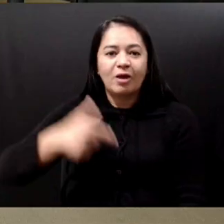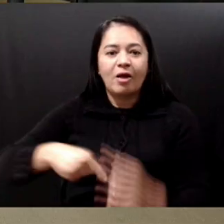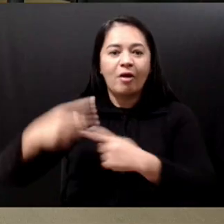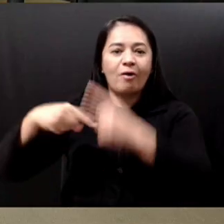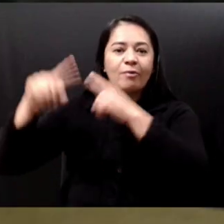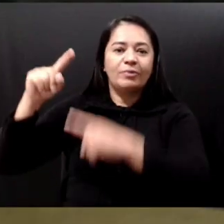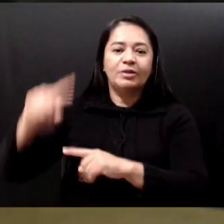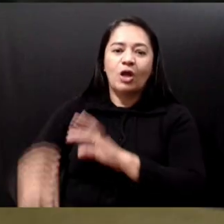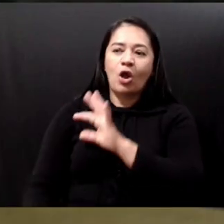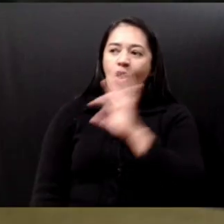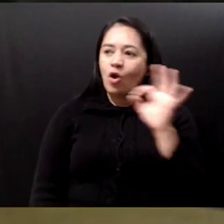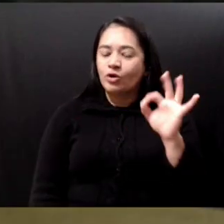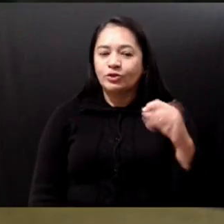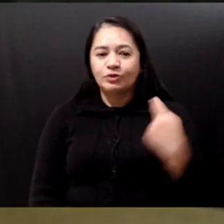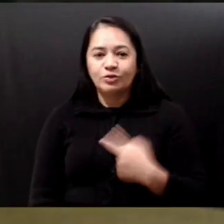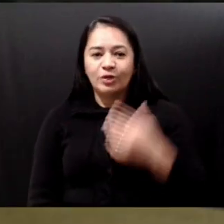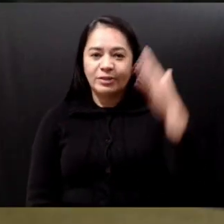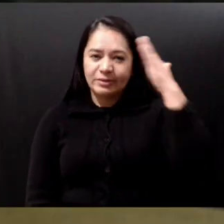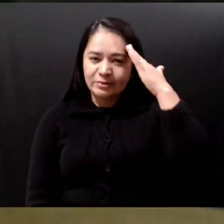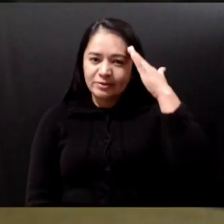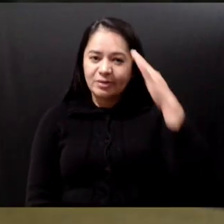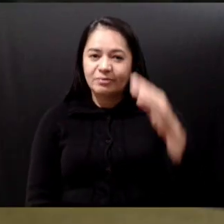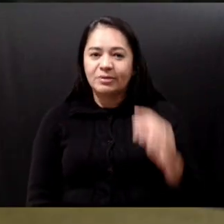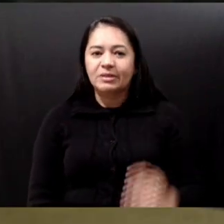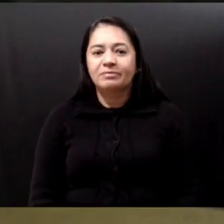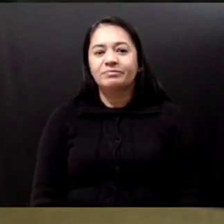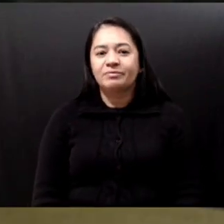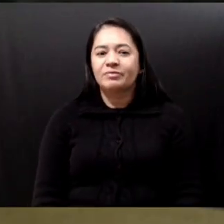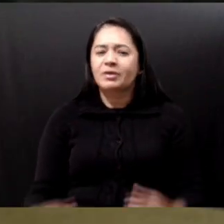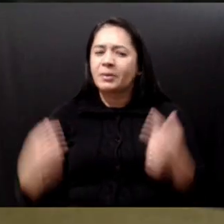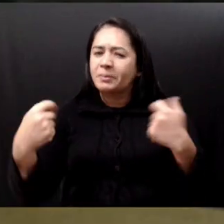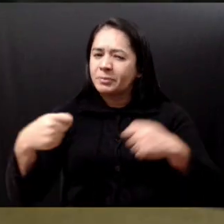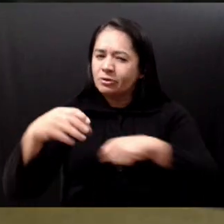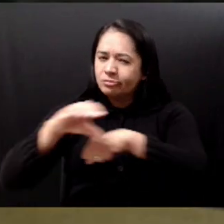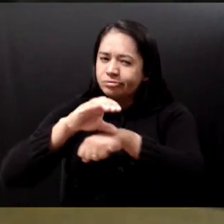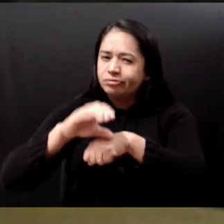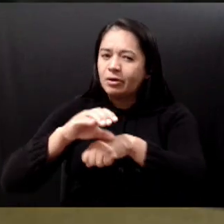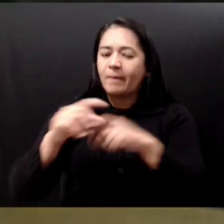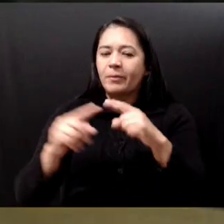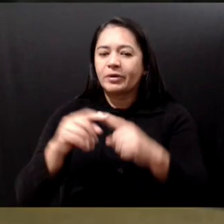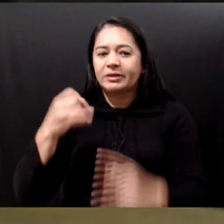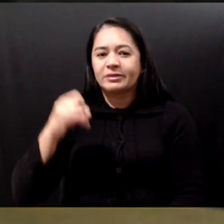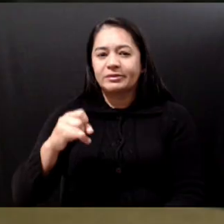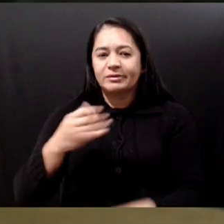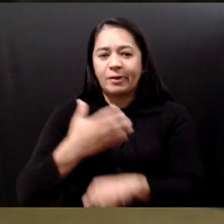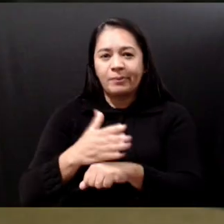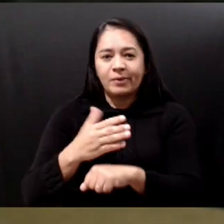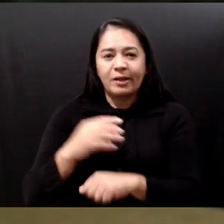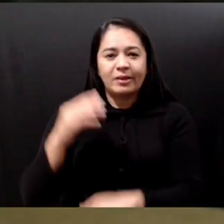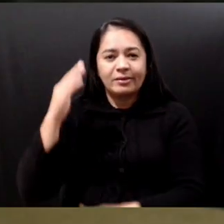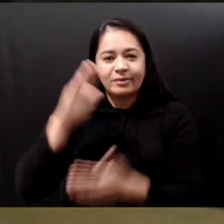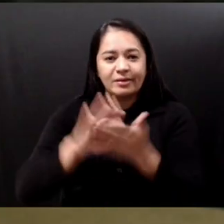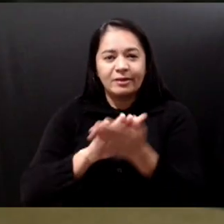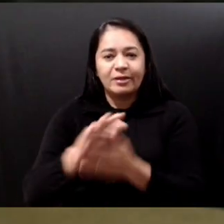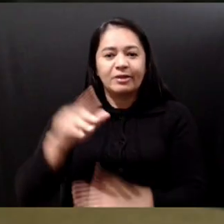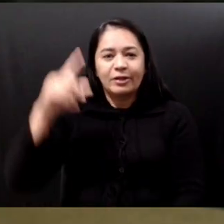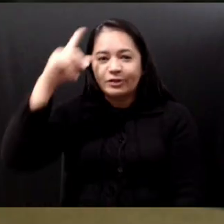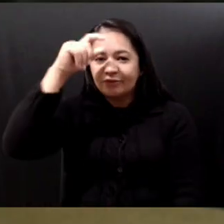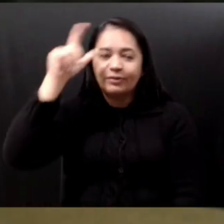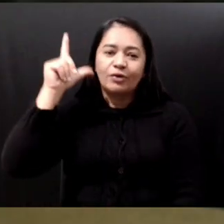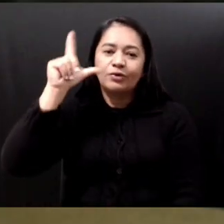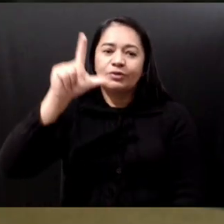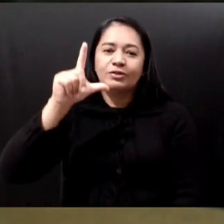que sem uma boa capacitação é muito difícil para os empreendedores alcançarem seus objetivos e ter aí um sucesso no mundo